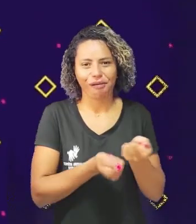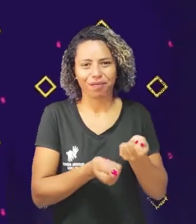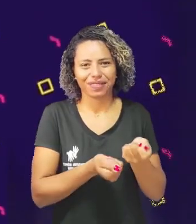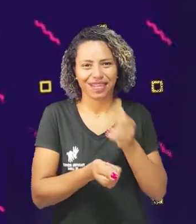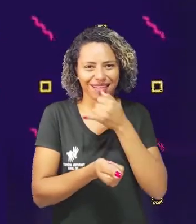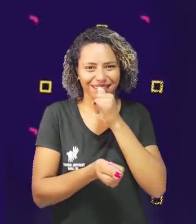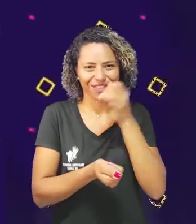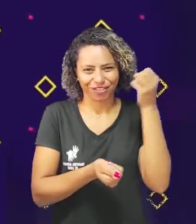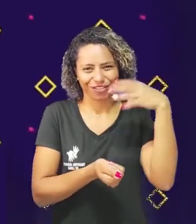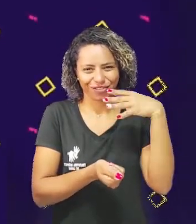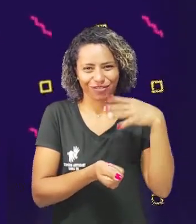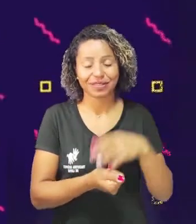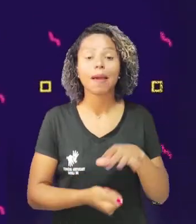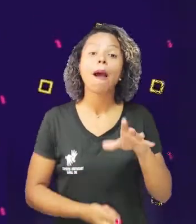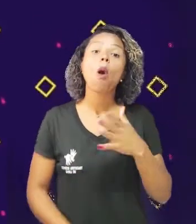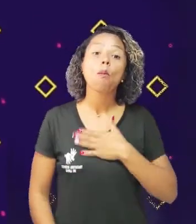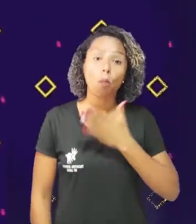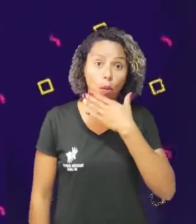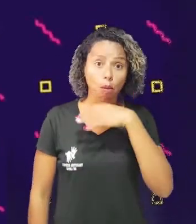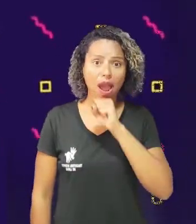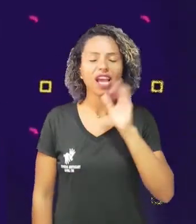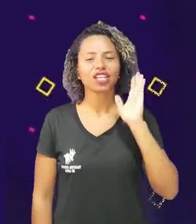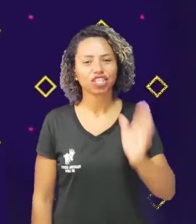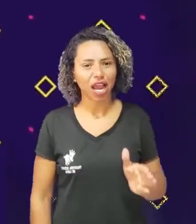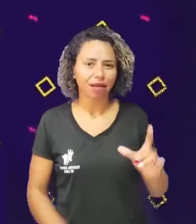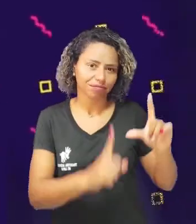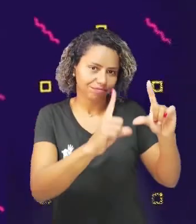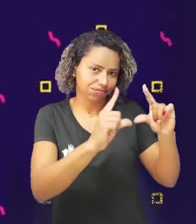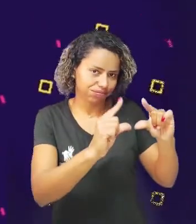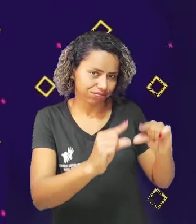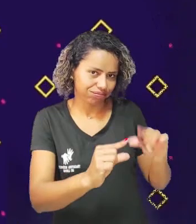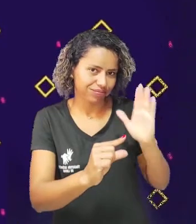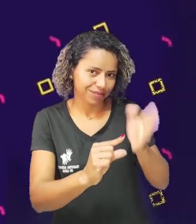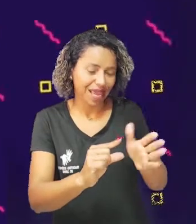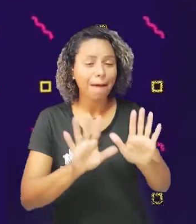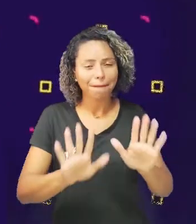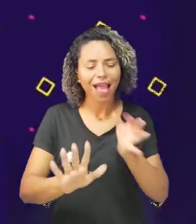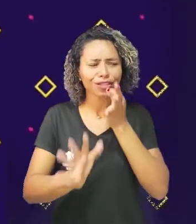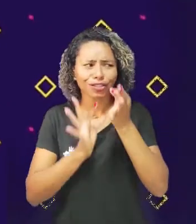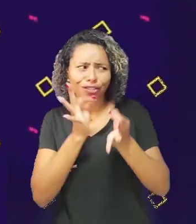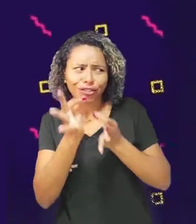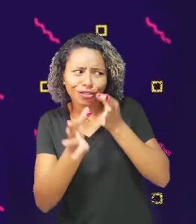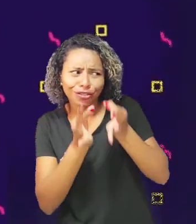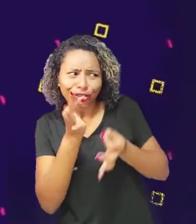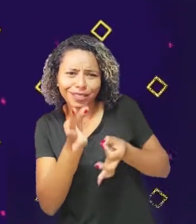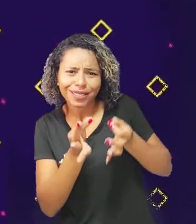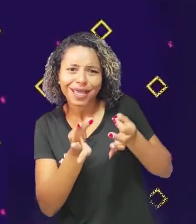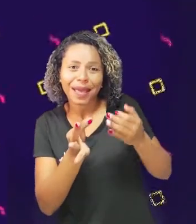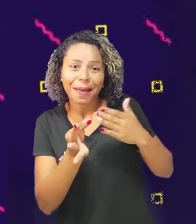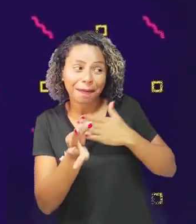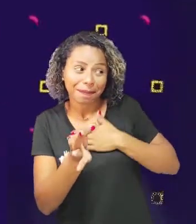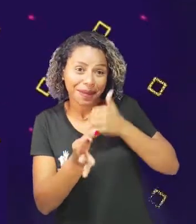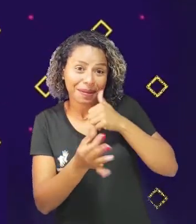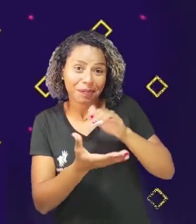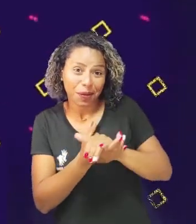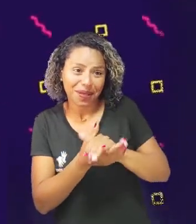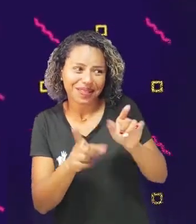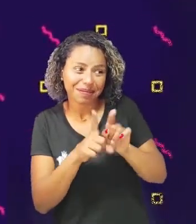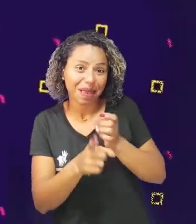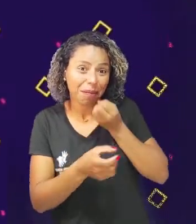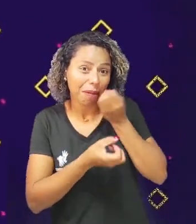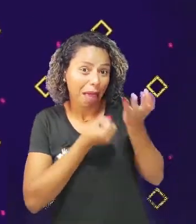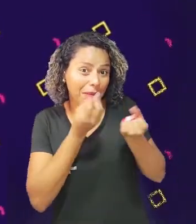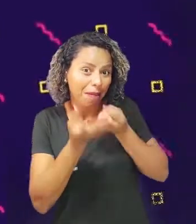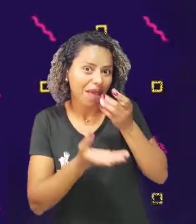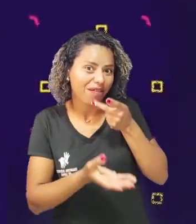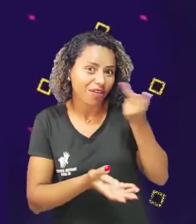dela economizar. Então, assim, o meu pai já tem um consumo baixo, mas, né, umas dicas que a